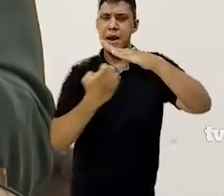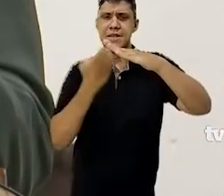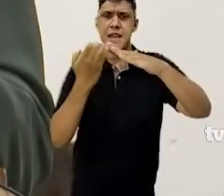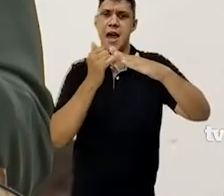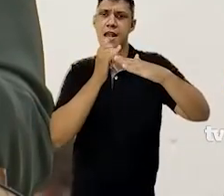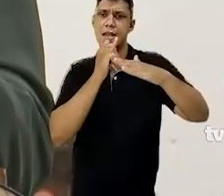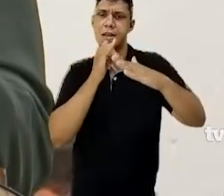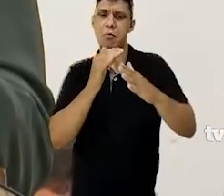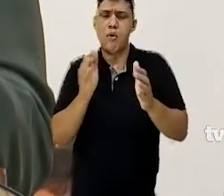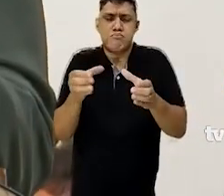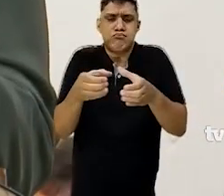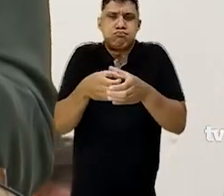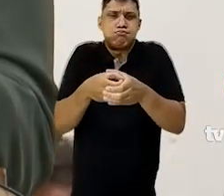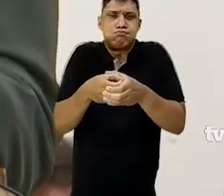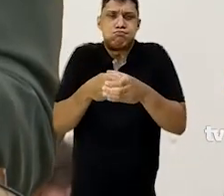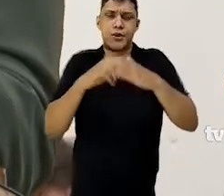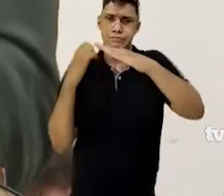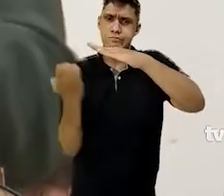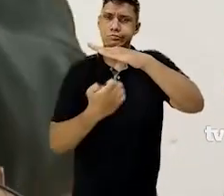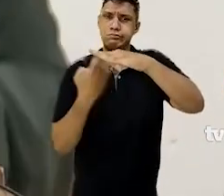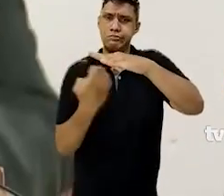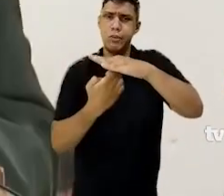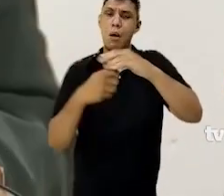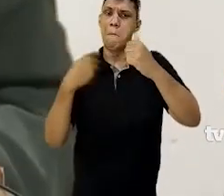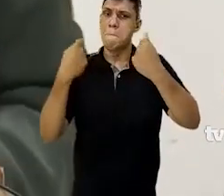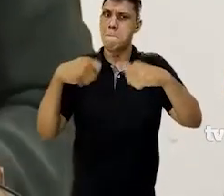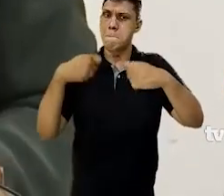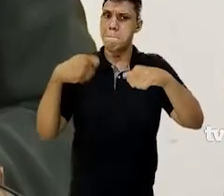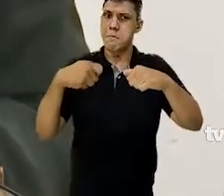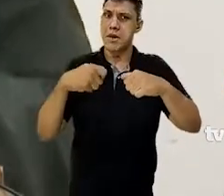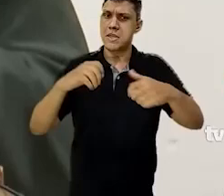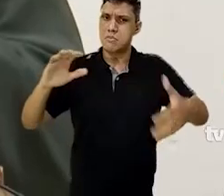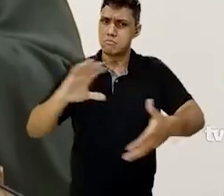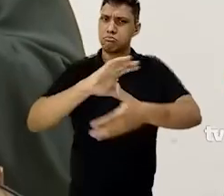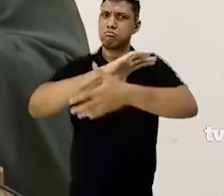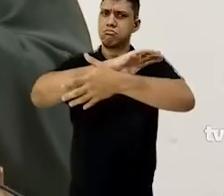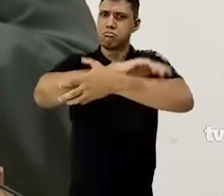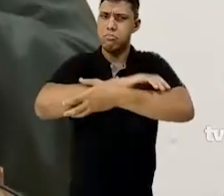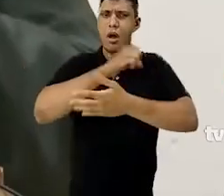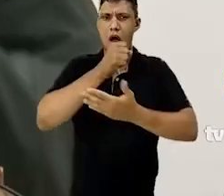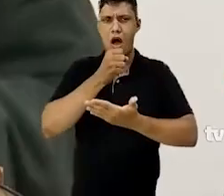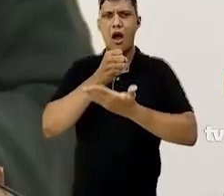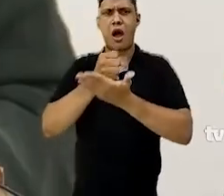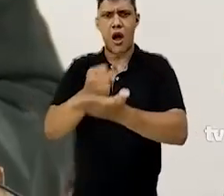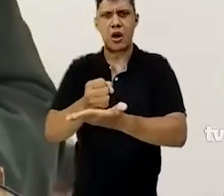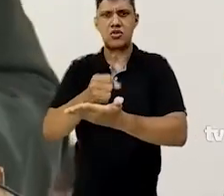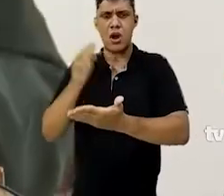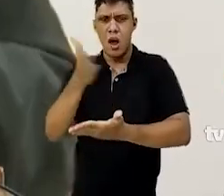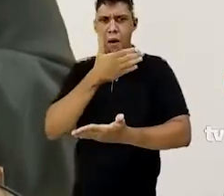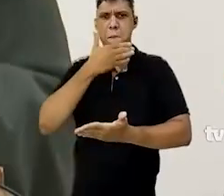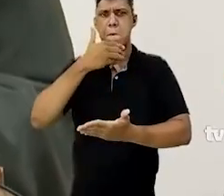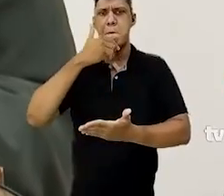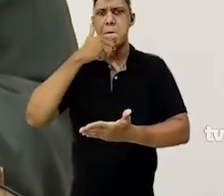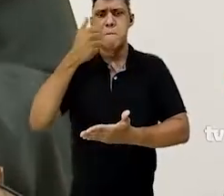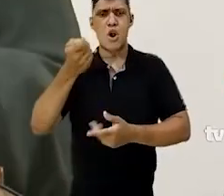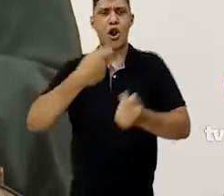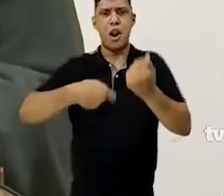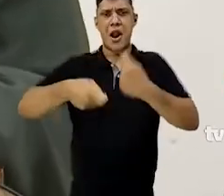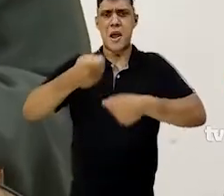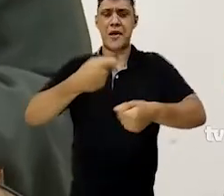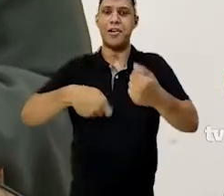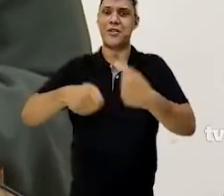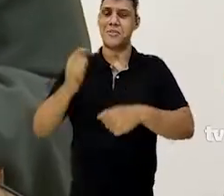Ou seja, temos que fazer a parceria com esse pessoal para melhorar a economia do